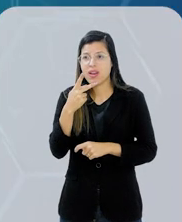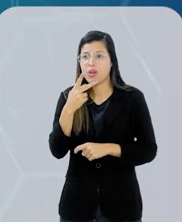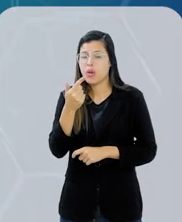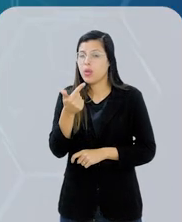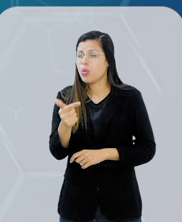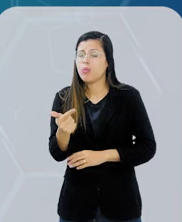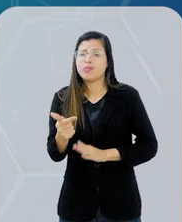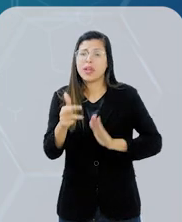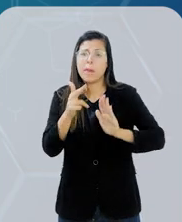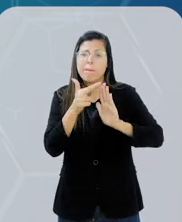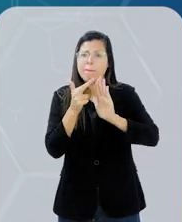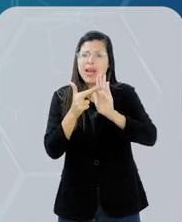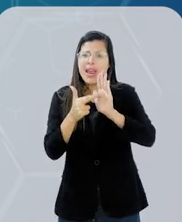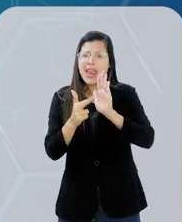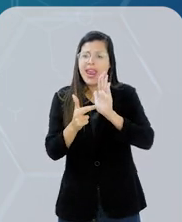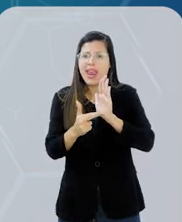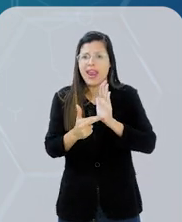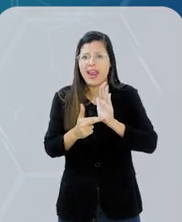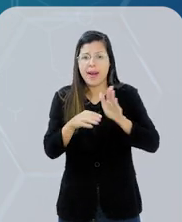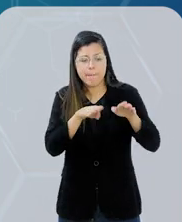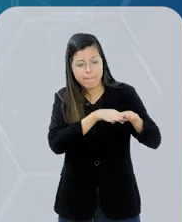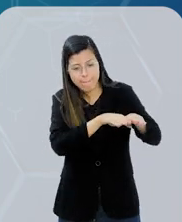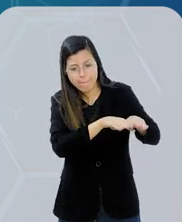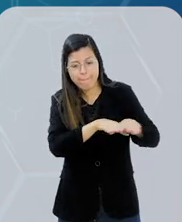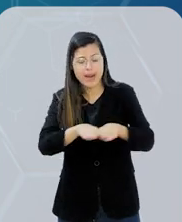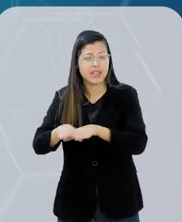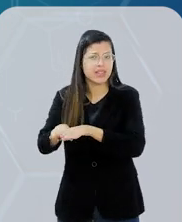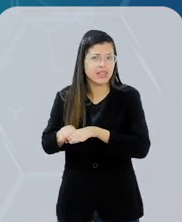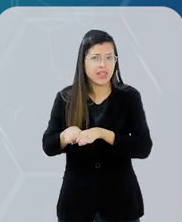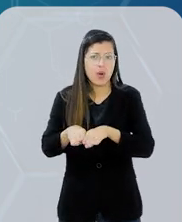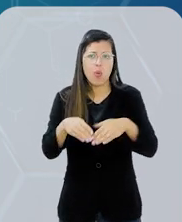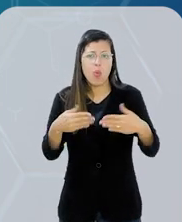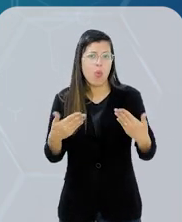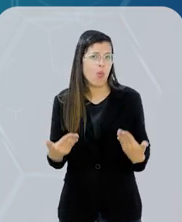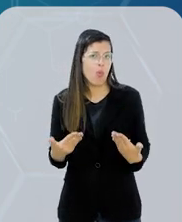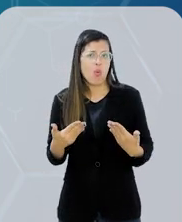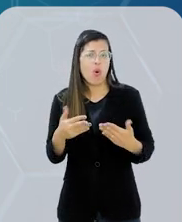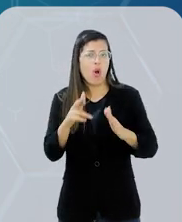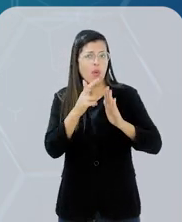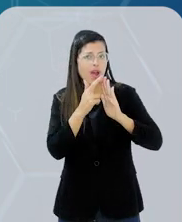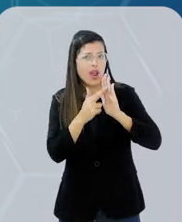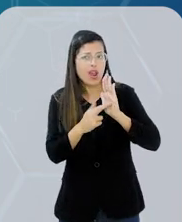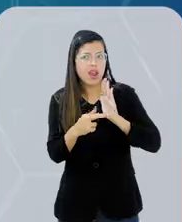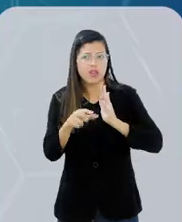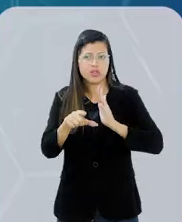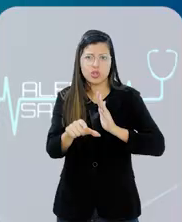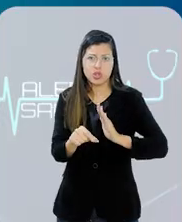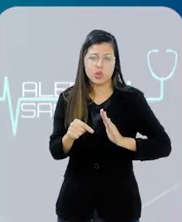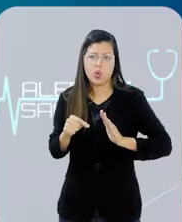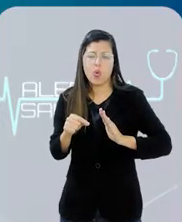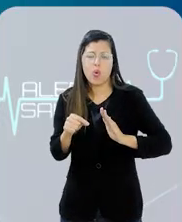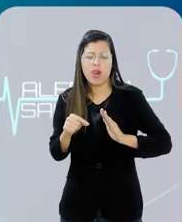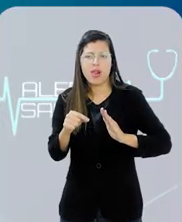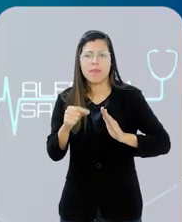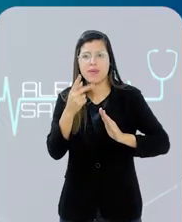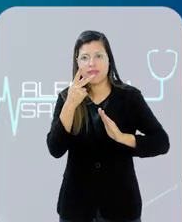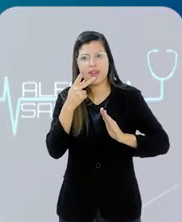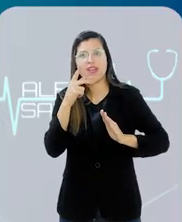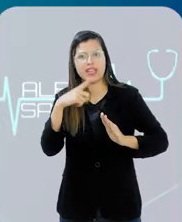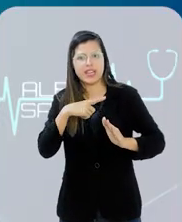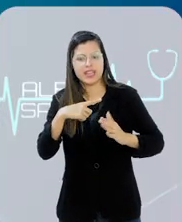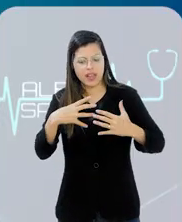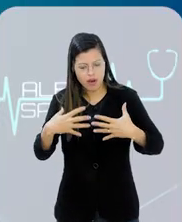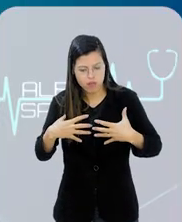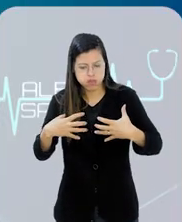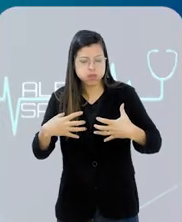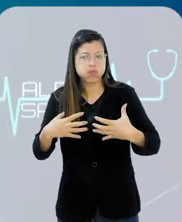uma definição exata qual é o critério objetivo para definir gigantomastia. Por quê? Porque ele